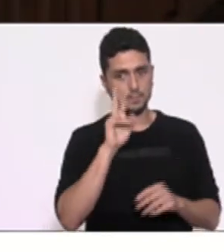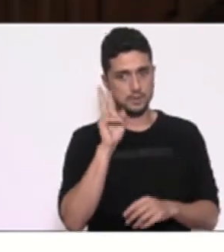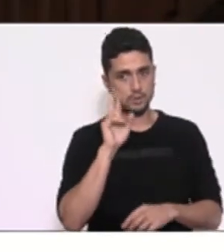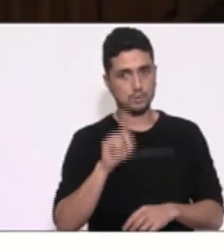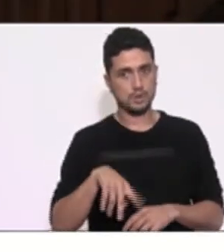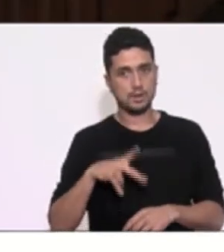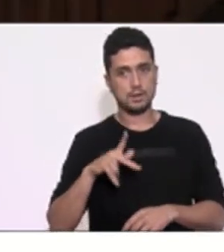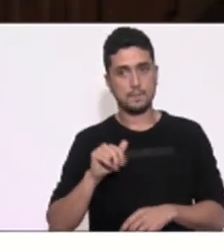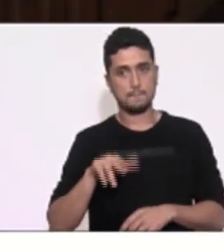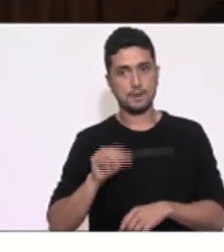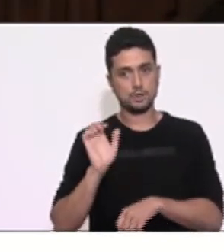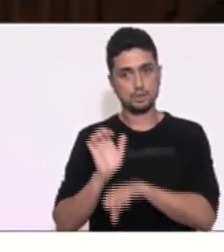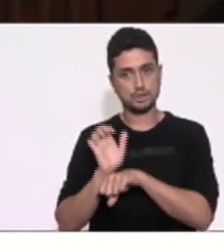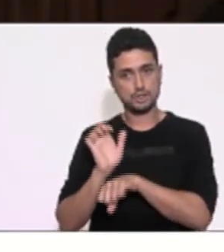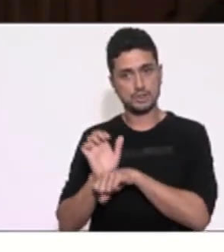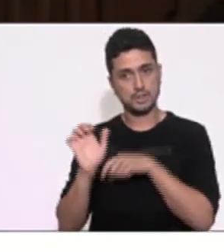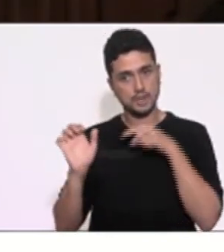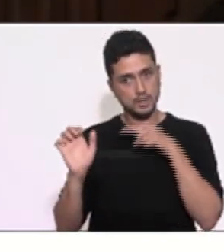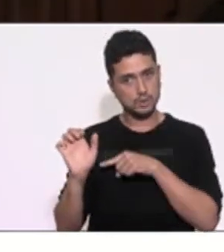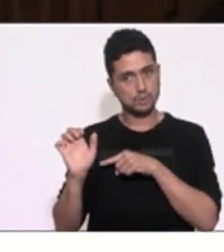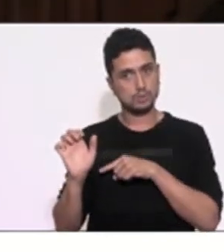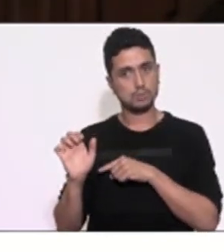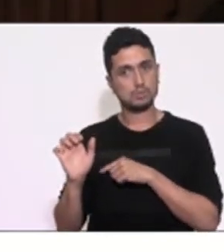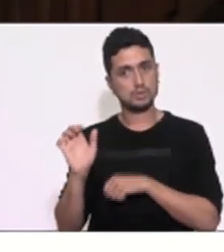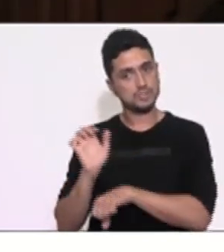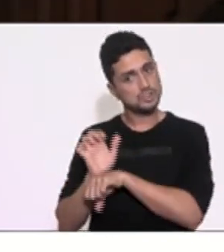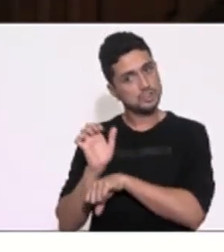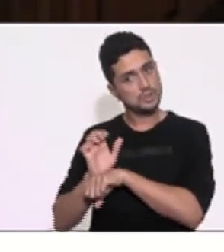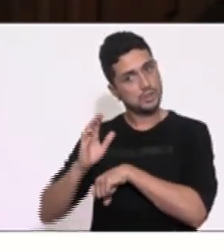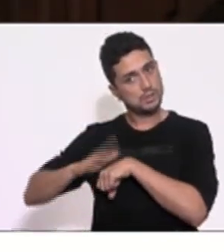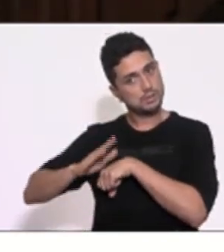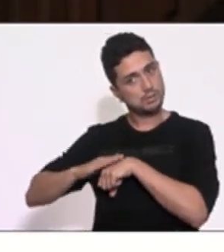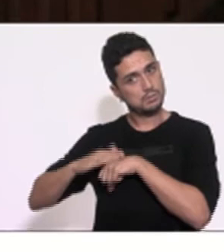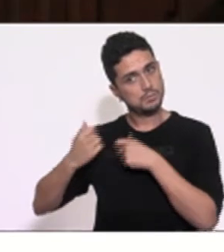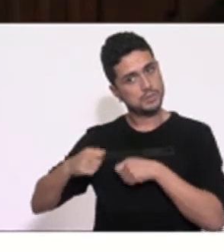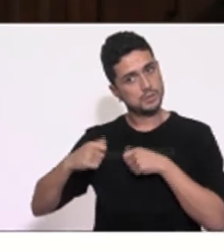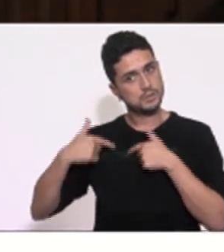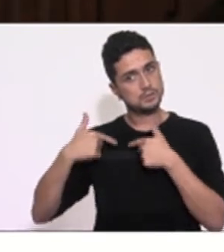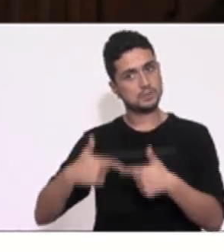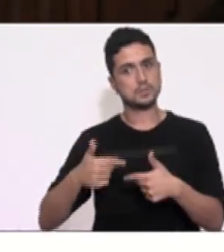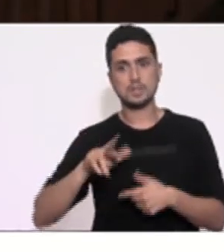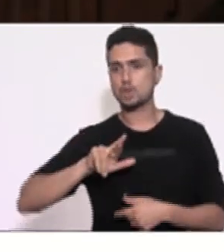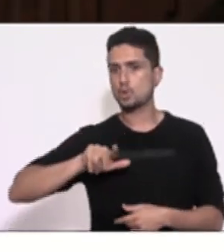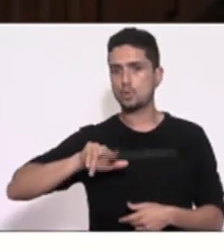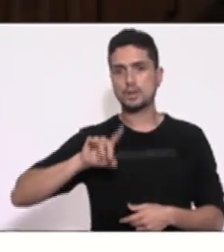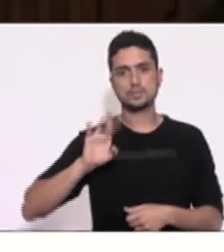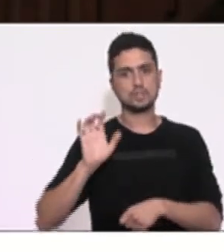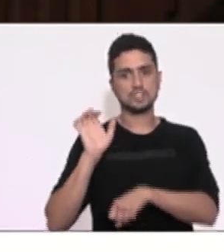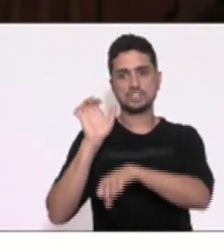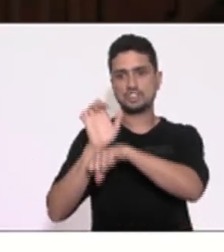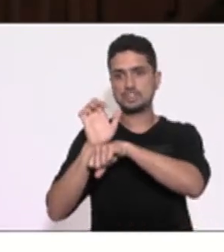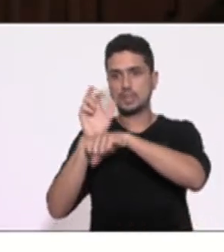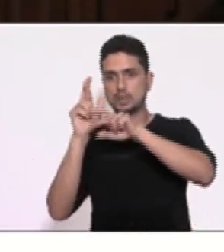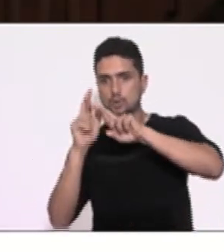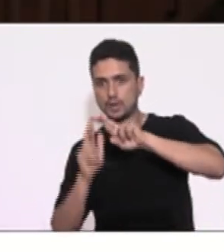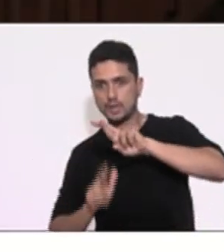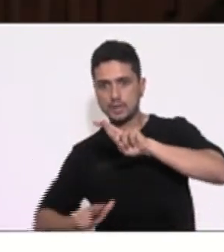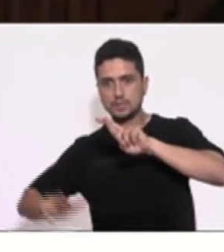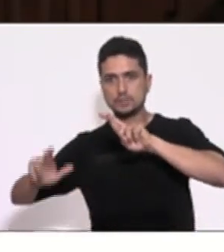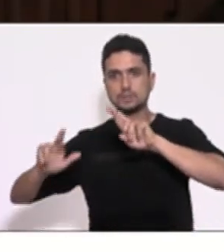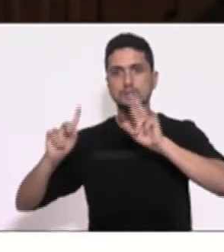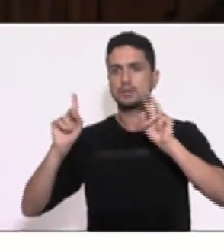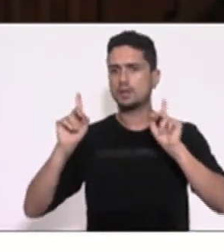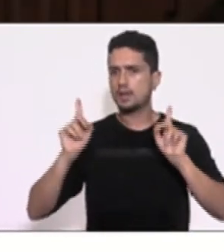de educação do Estado, que também tem isso. É um plano de educação que não é apenas da rede estadual de educação. É preciso ter um